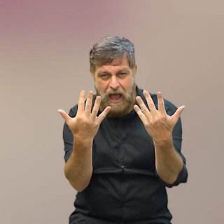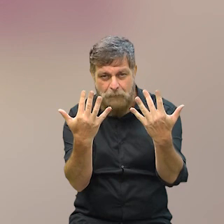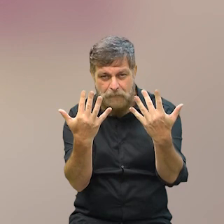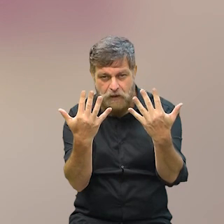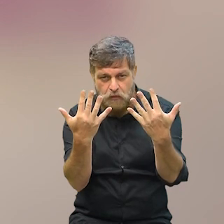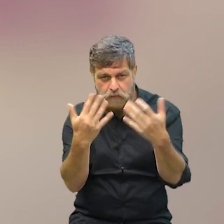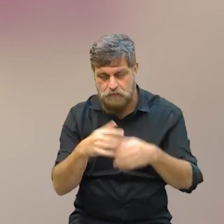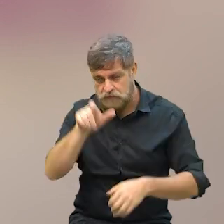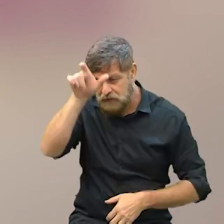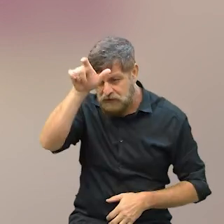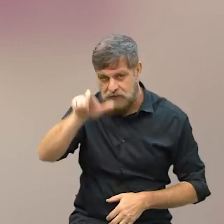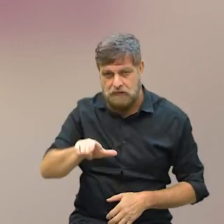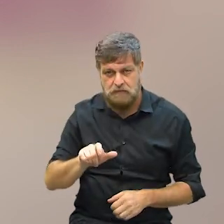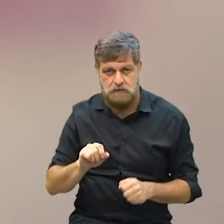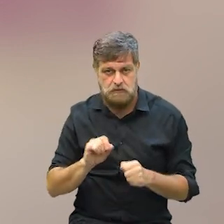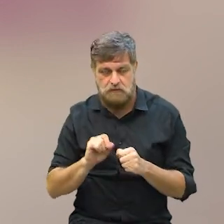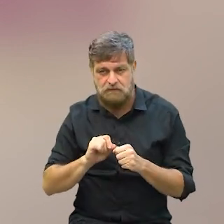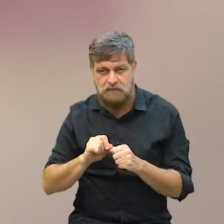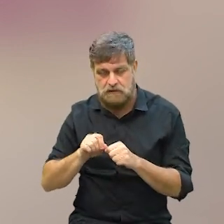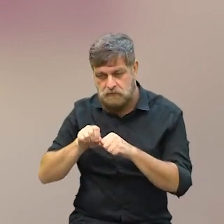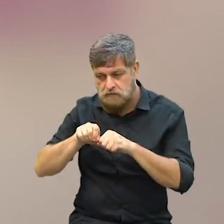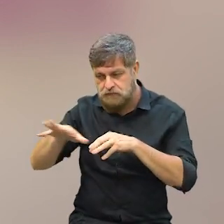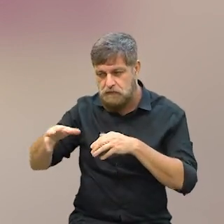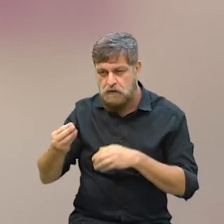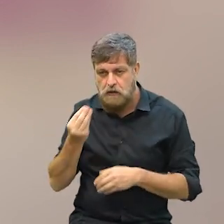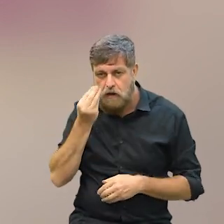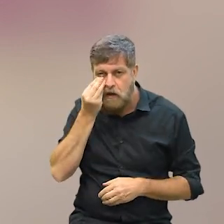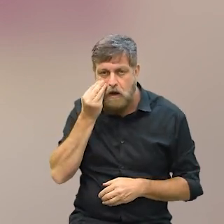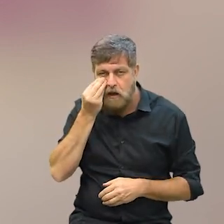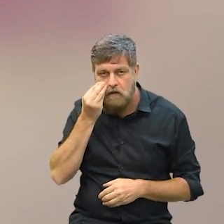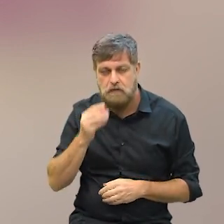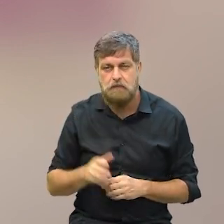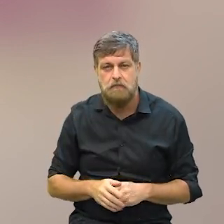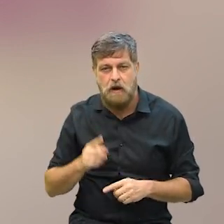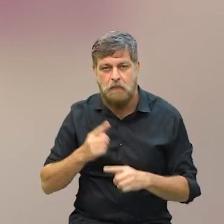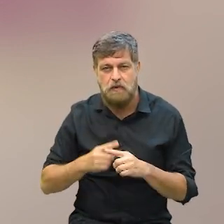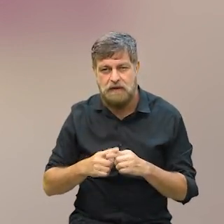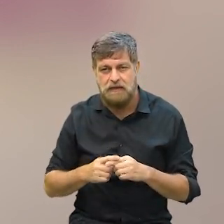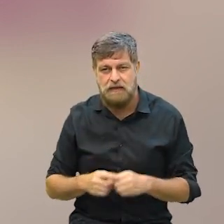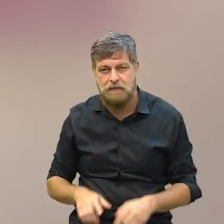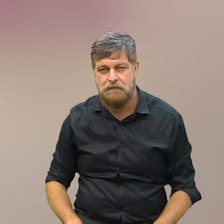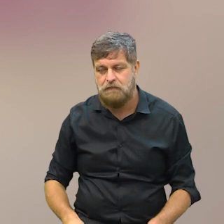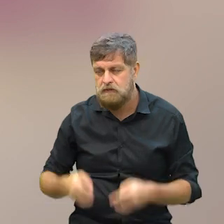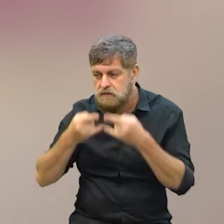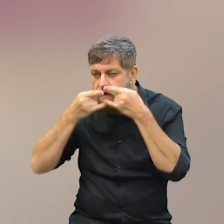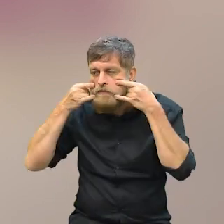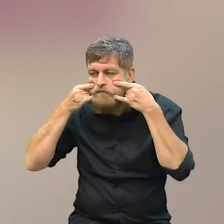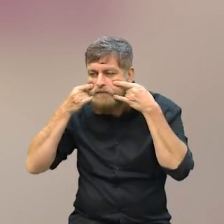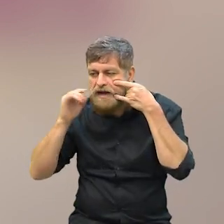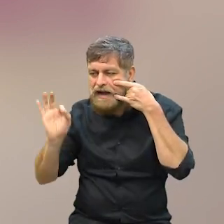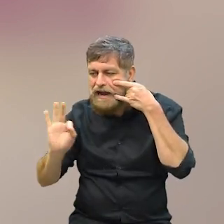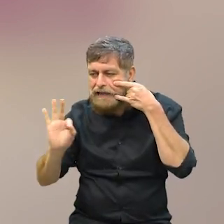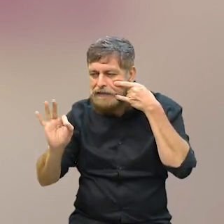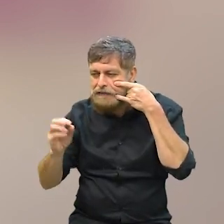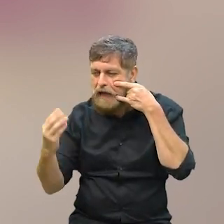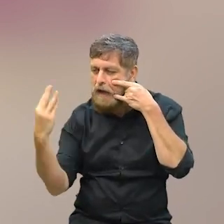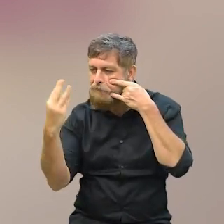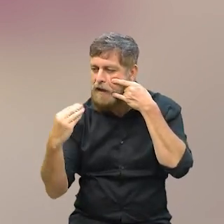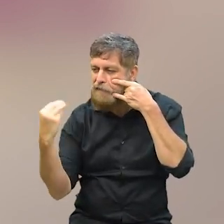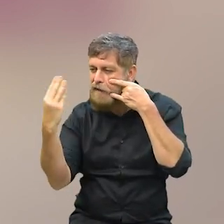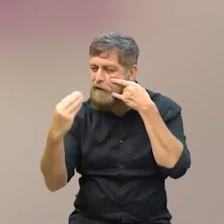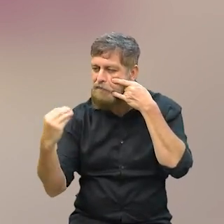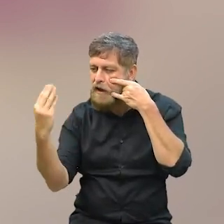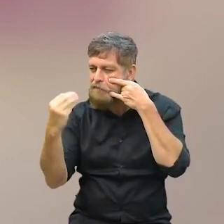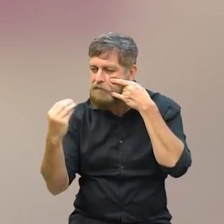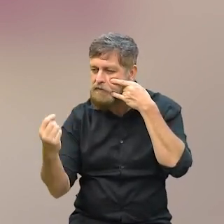As pessoas, elas pegam, transmitem para o olho, não através, porque assim, a pessoa precisaria estar sem máscara e falando,